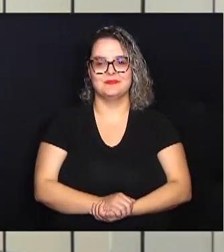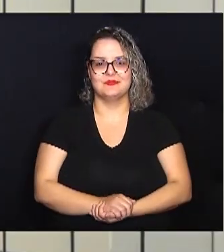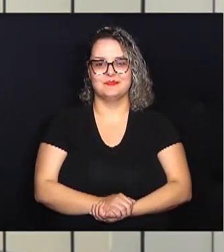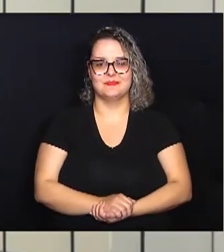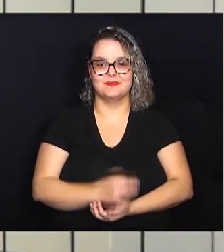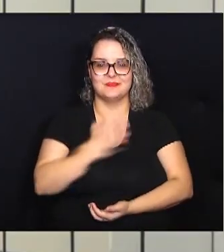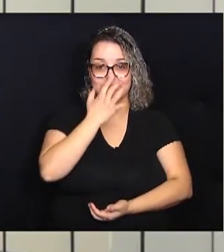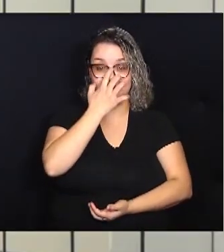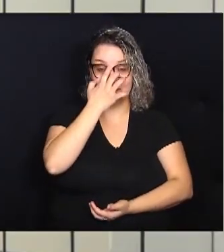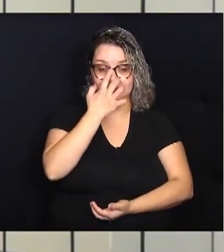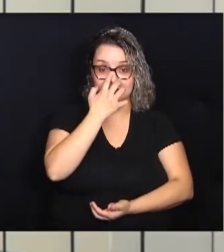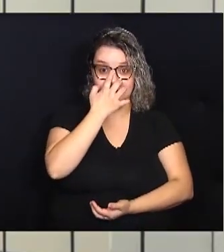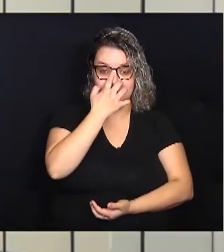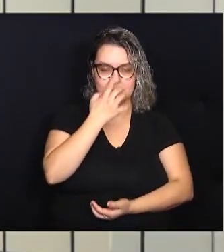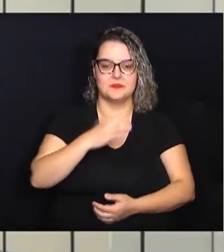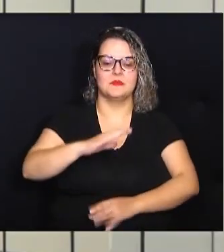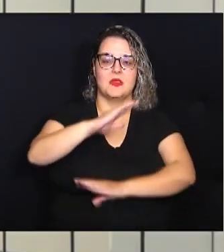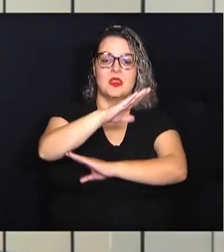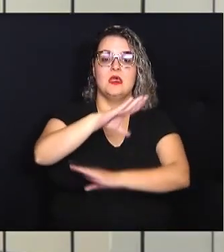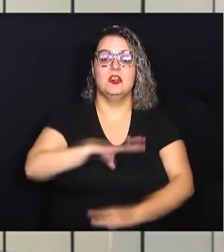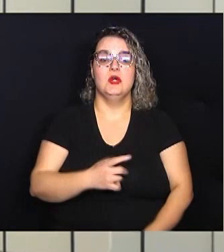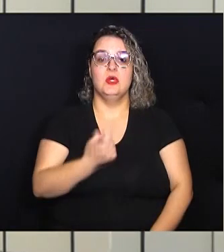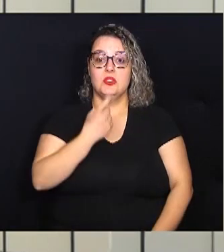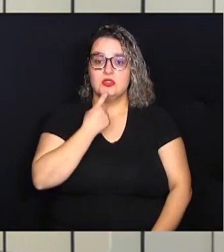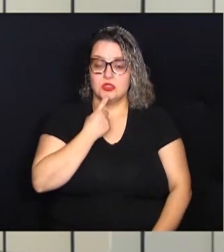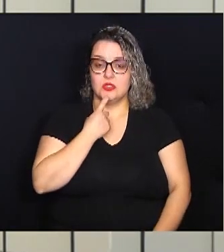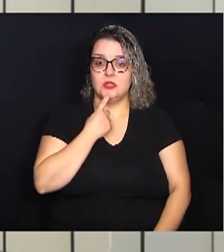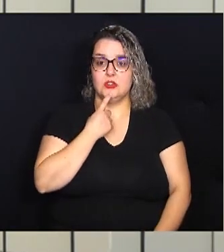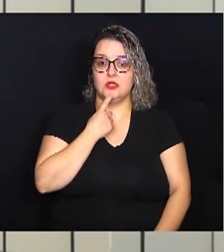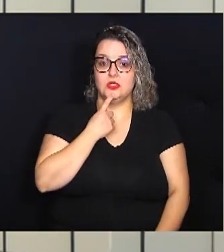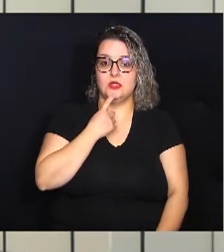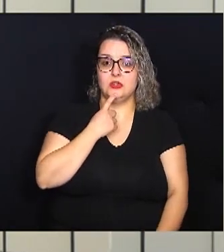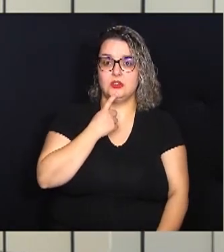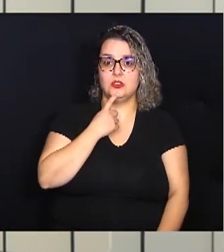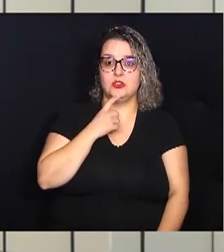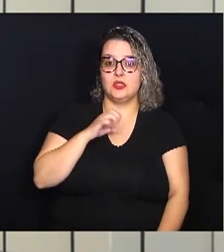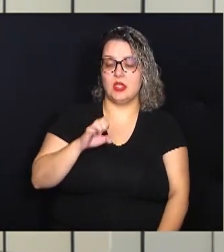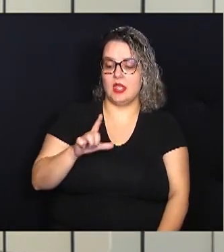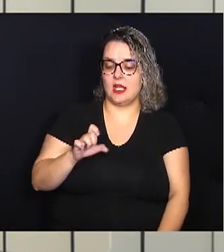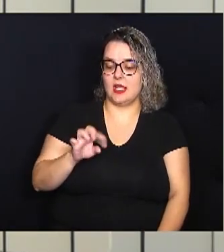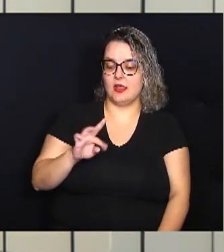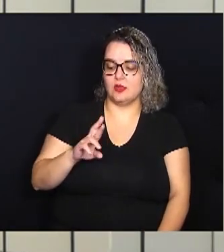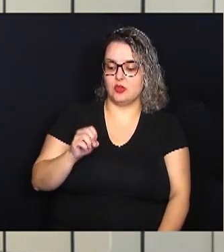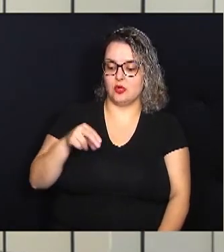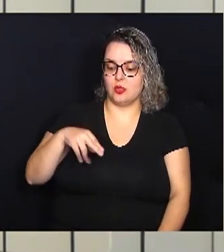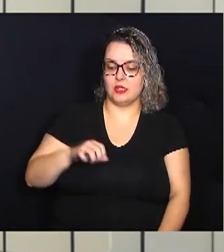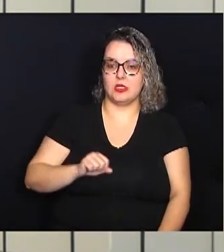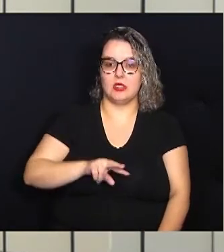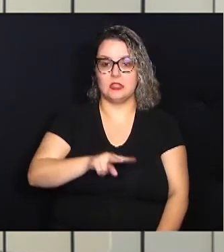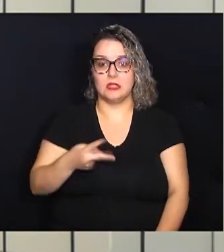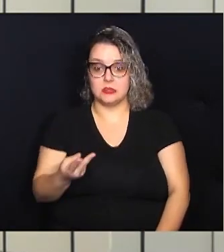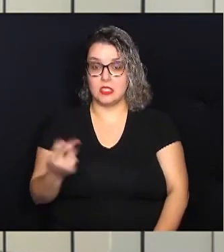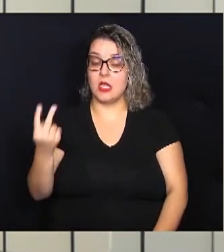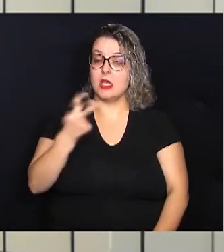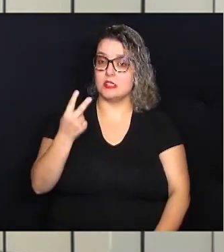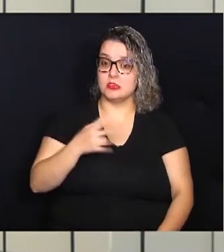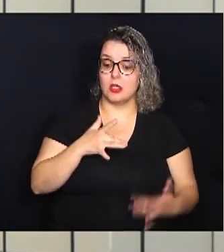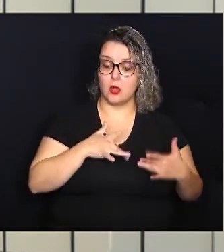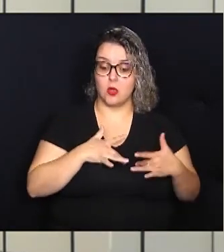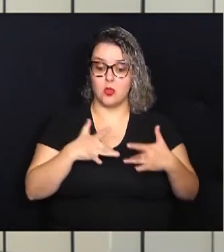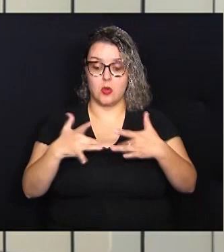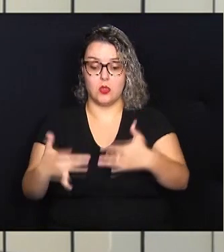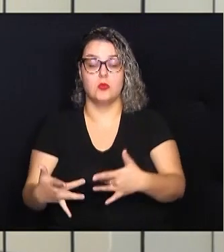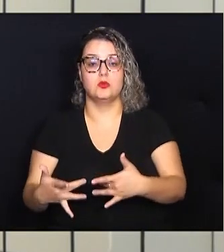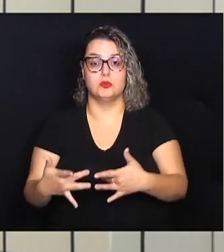E olha só, a Câmara de Campinas, por meio de uma transferência eletrônica, realizou a segunda doação do ano